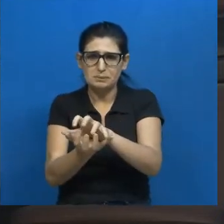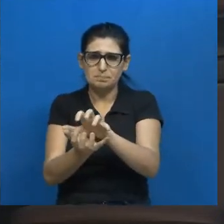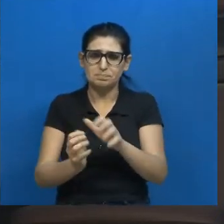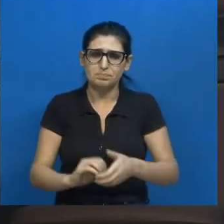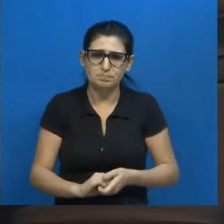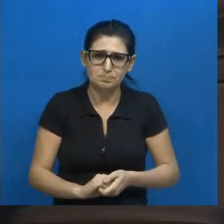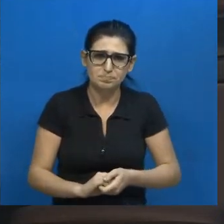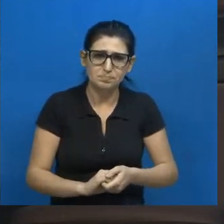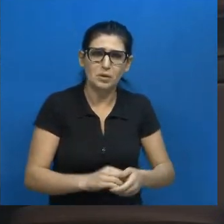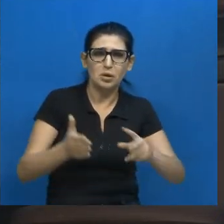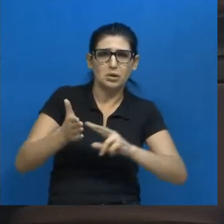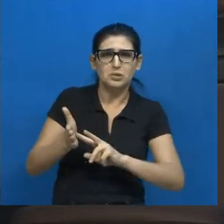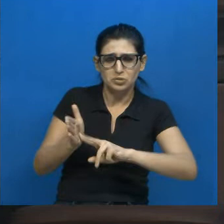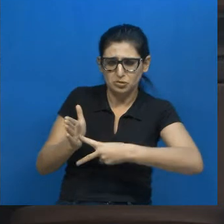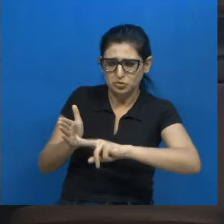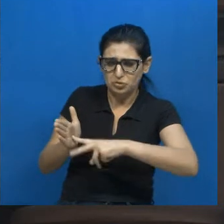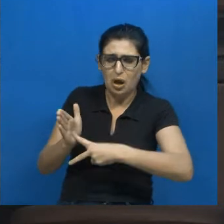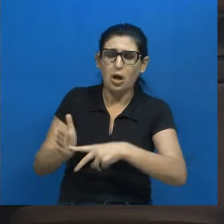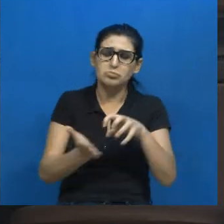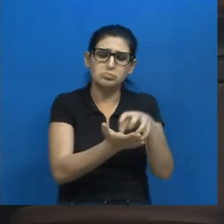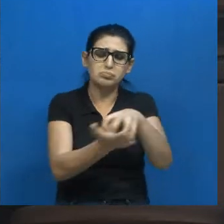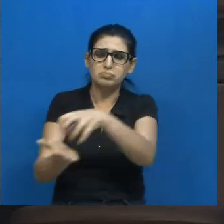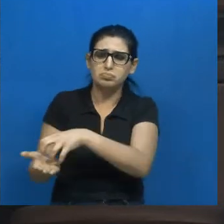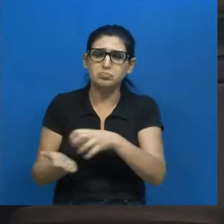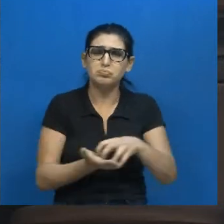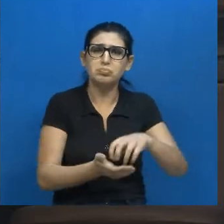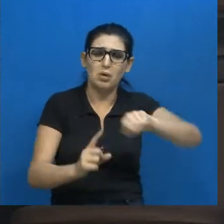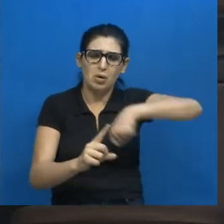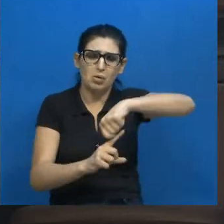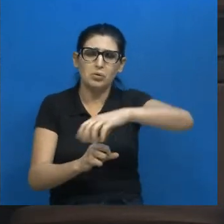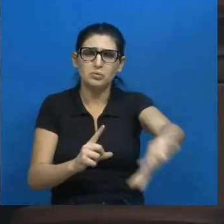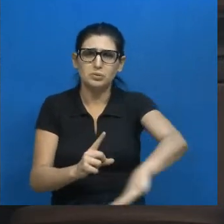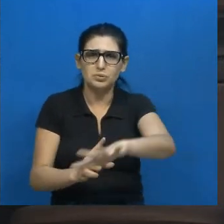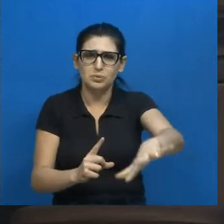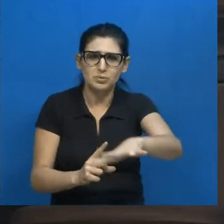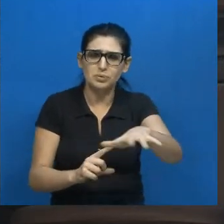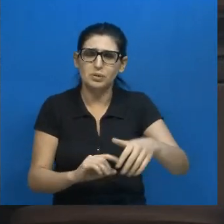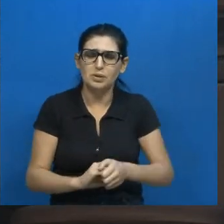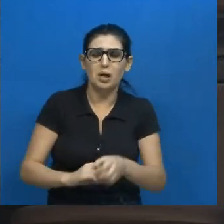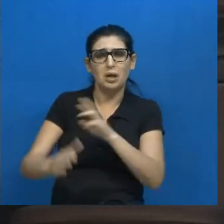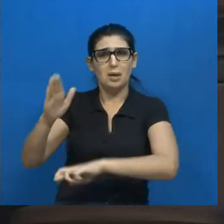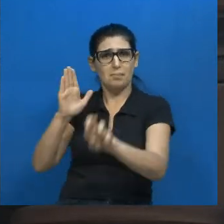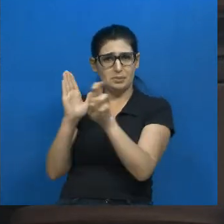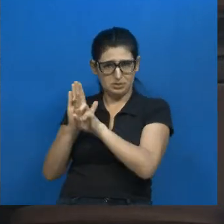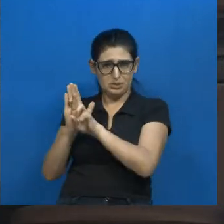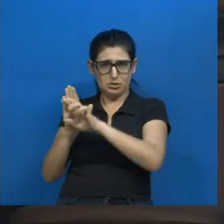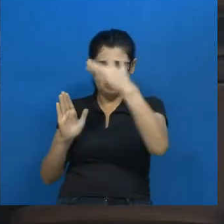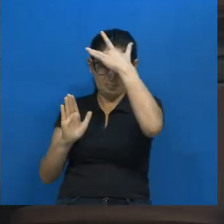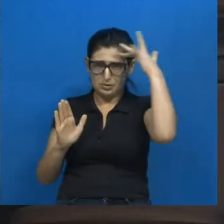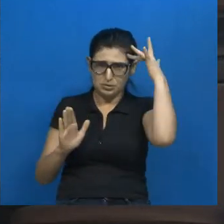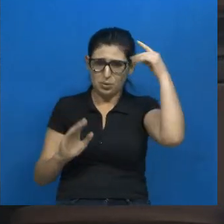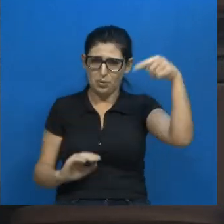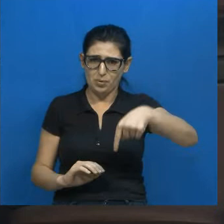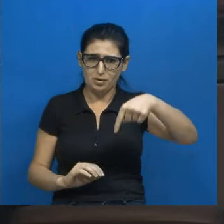Nós, entidades sindicais, organizações sociais, instituições, por meio de seus representantes,